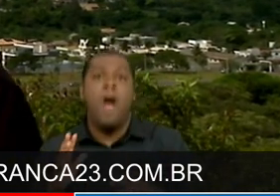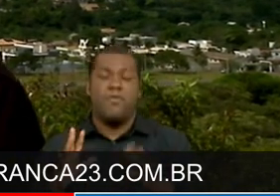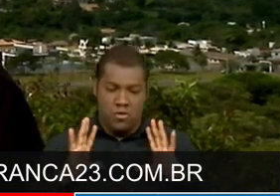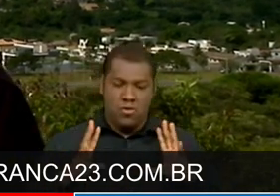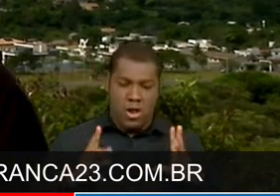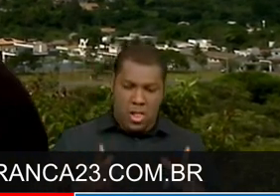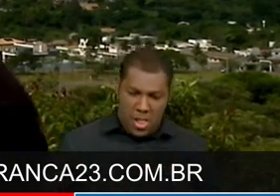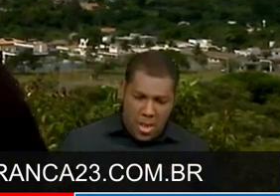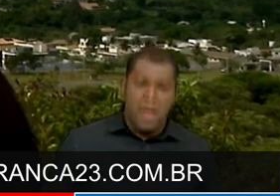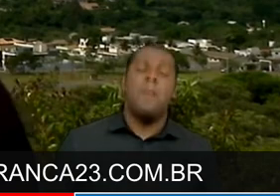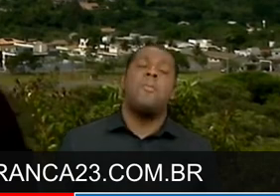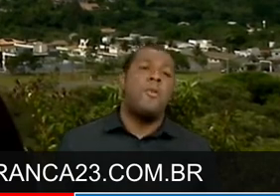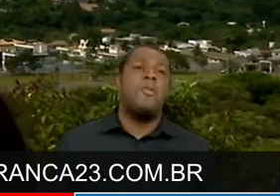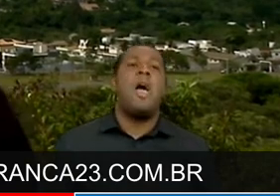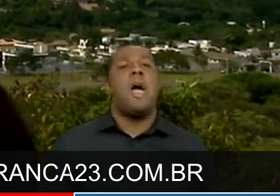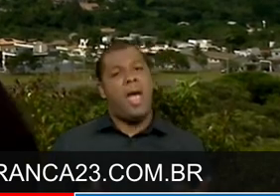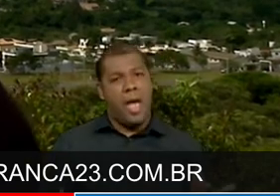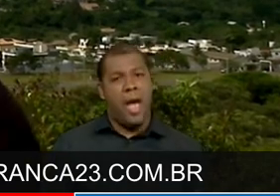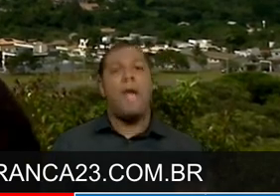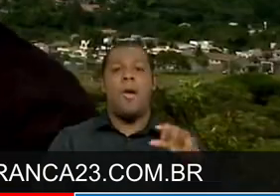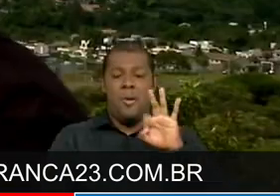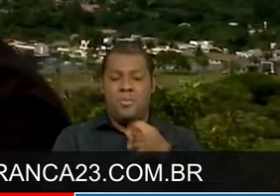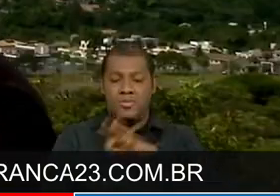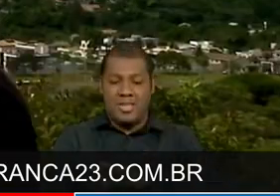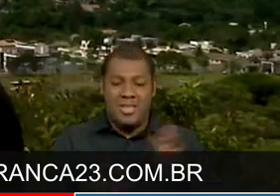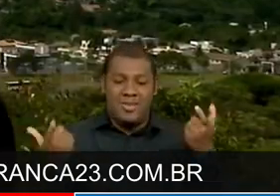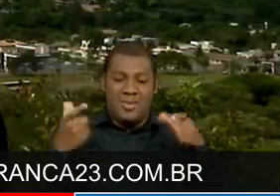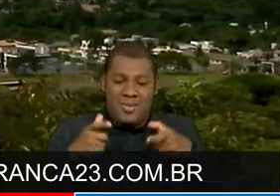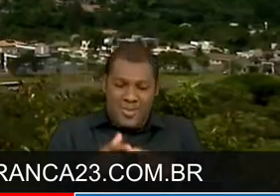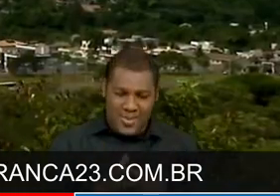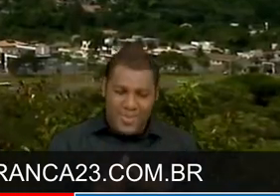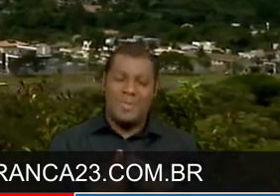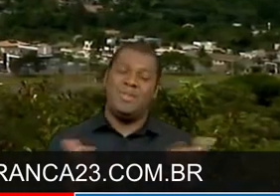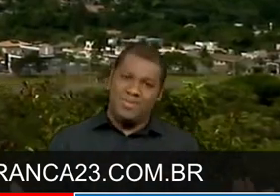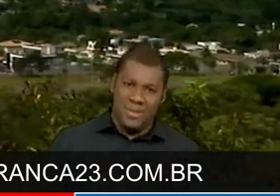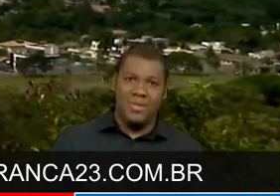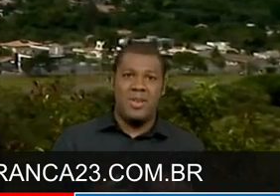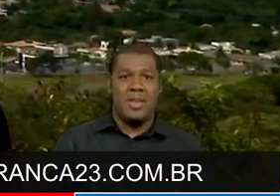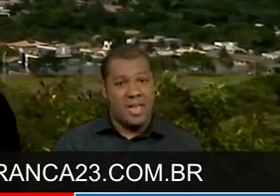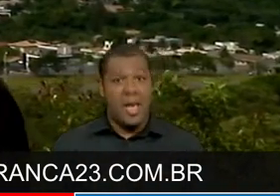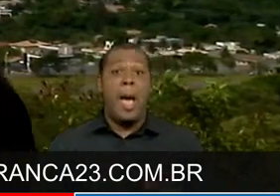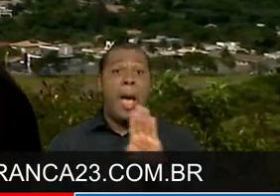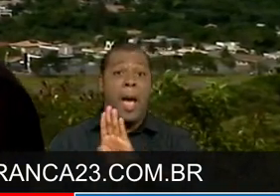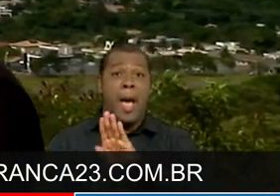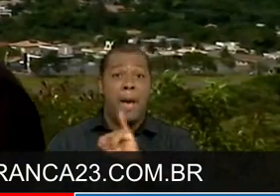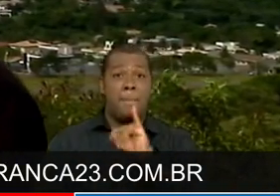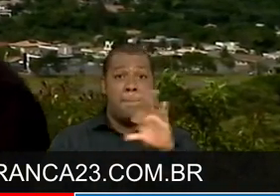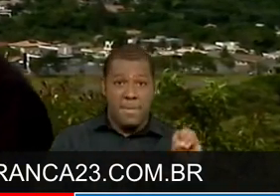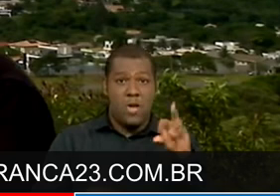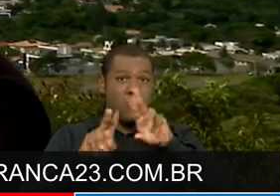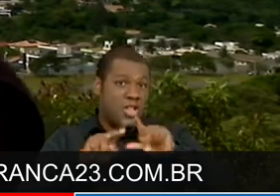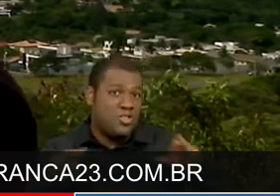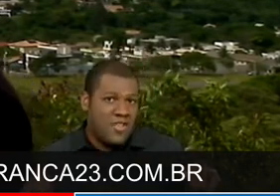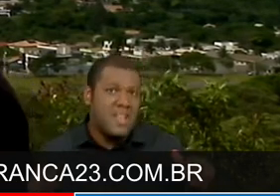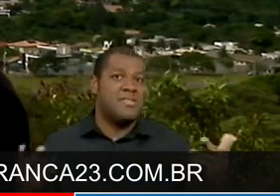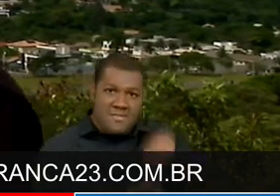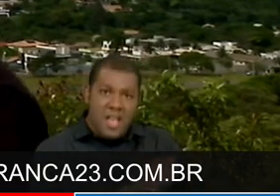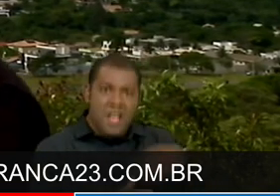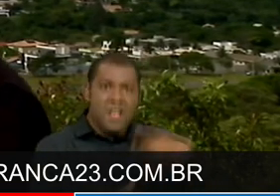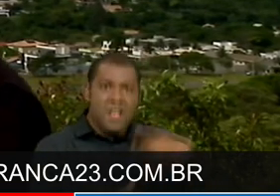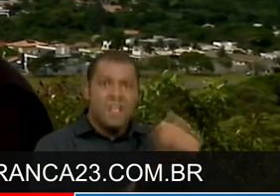prospera. Por quê? Por causa dessa biodiversidade. É necessário você trazer a biodiversidade para dentro da cidade. Você